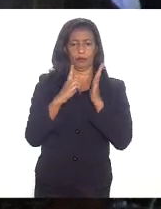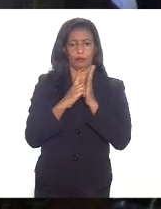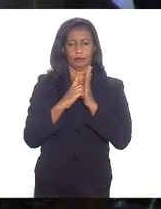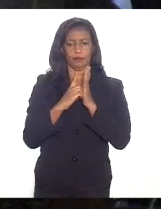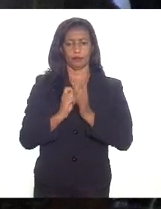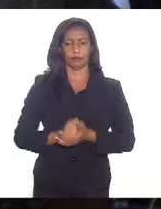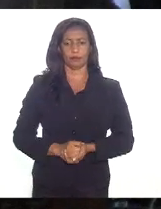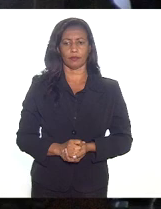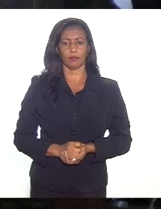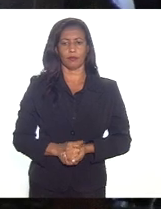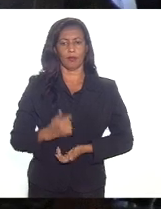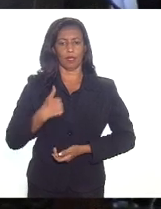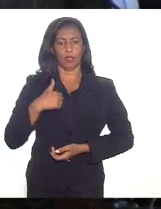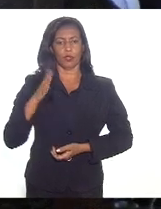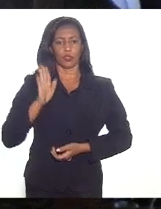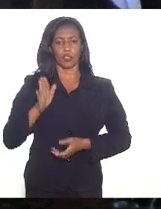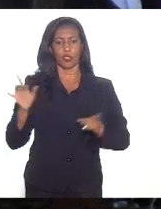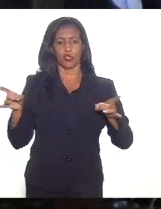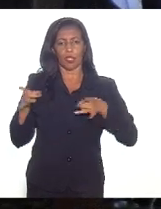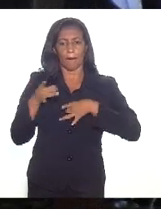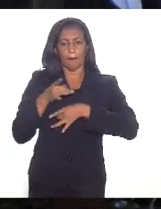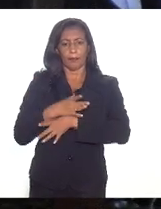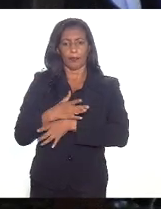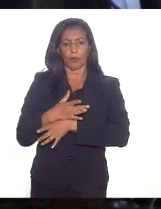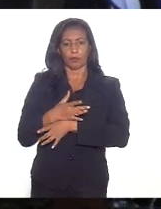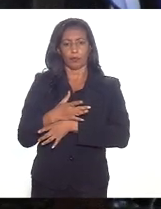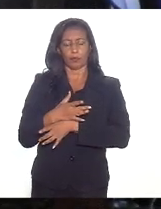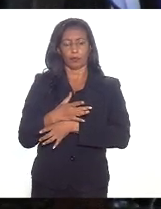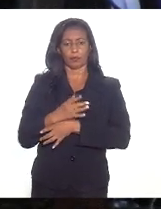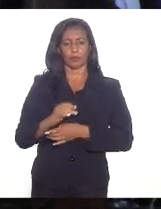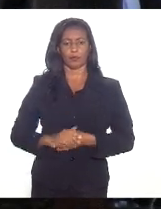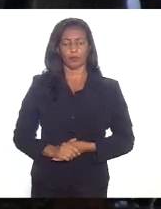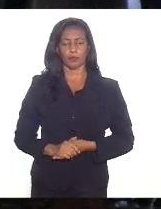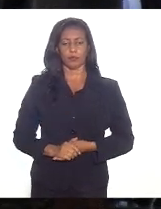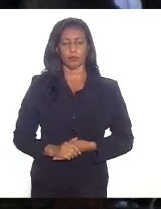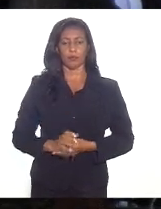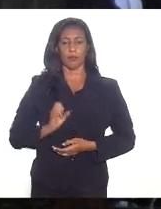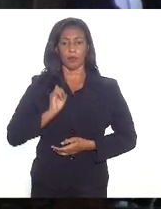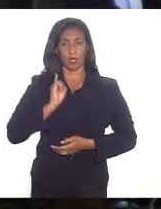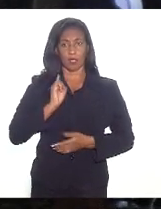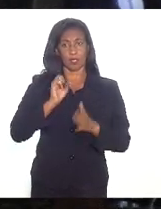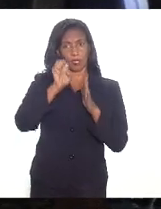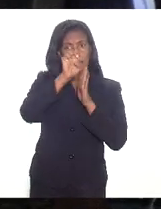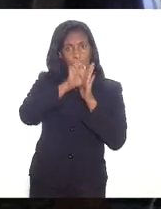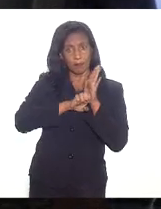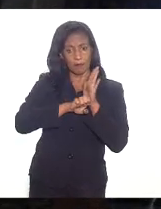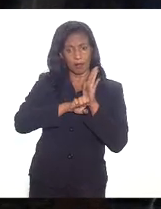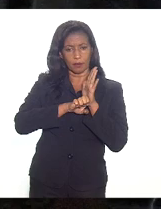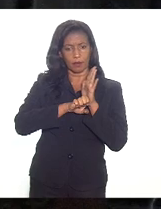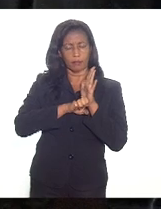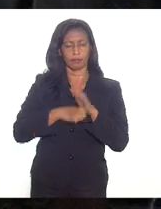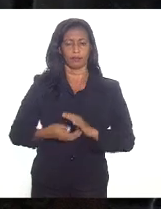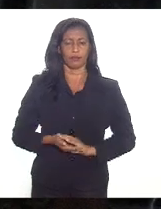Eu já tinha pronto um destaque que se essa emenda fosse suprimida,